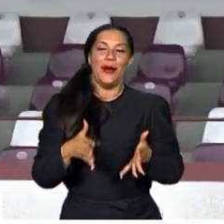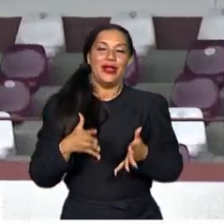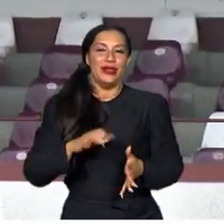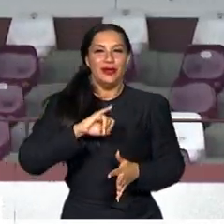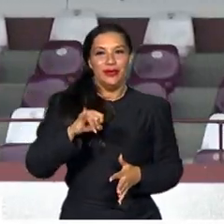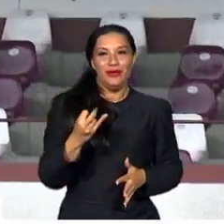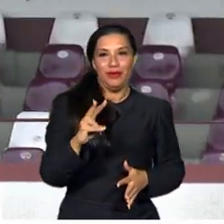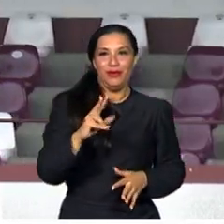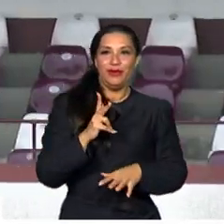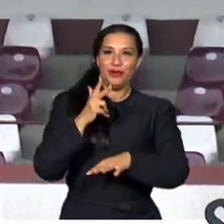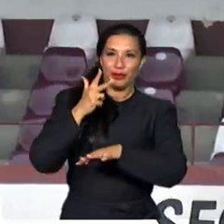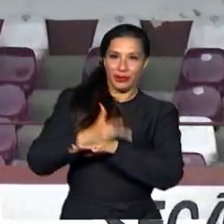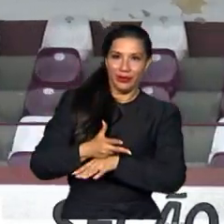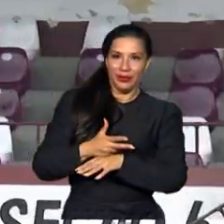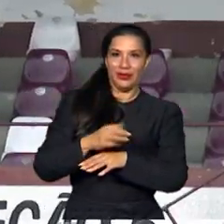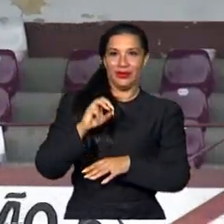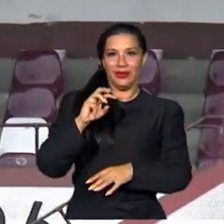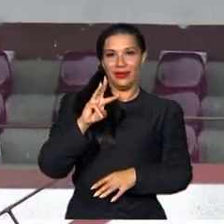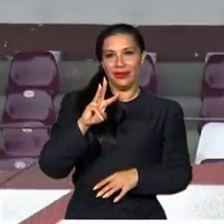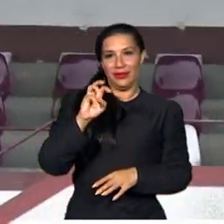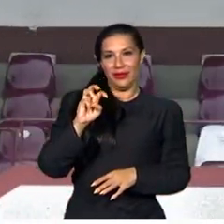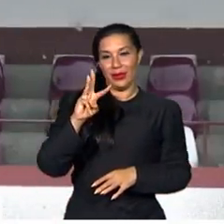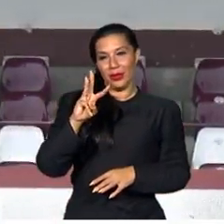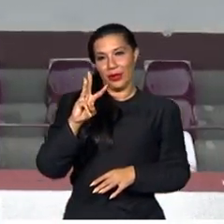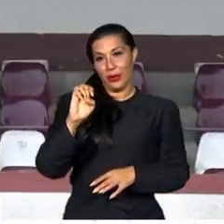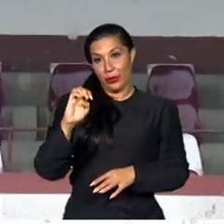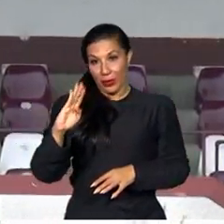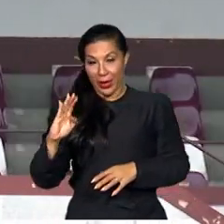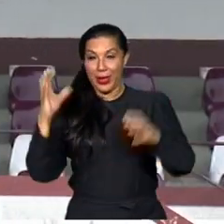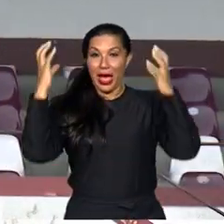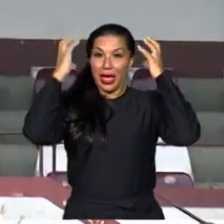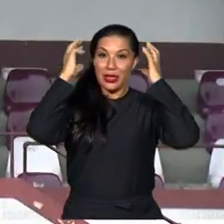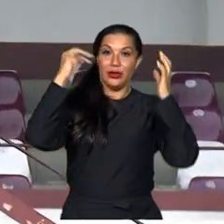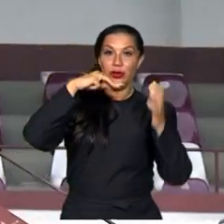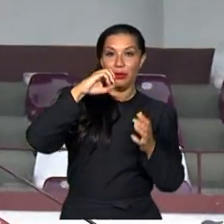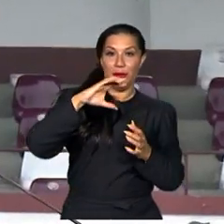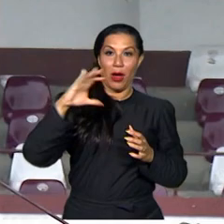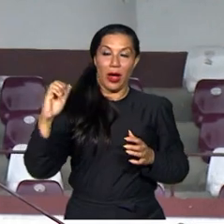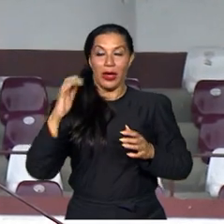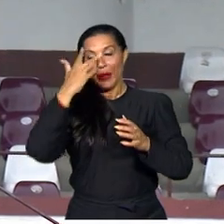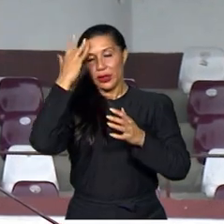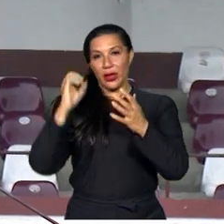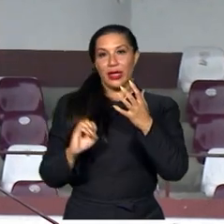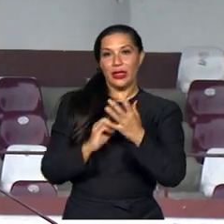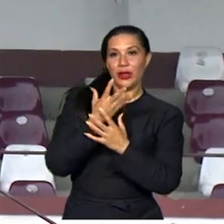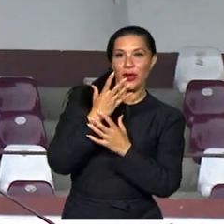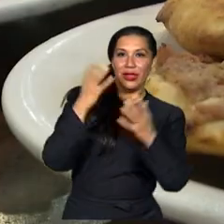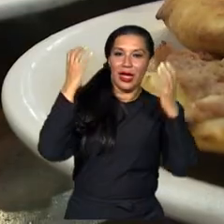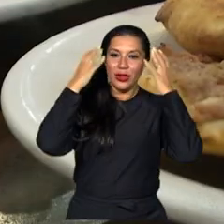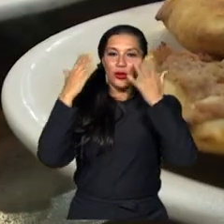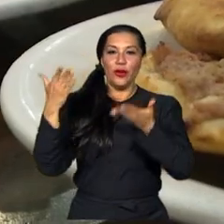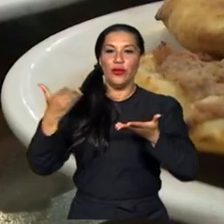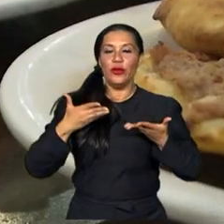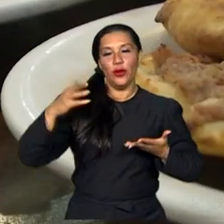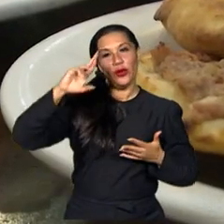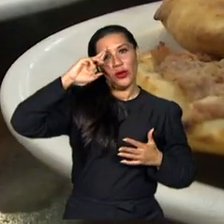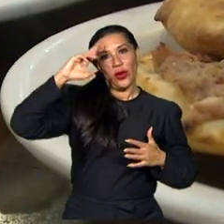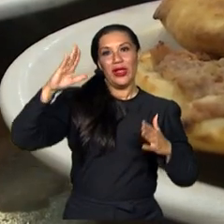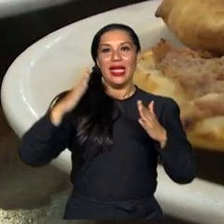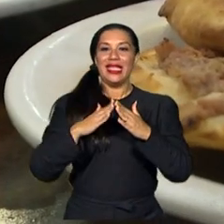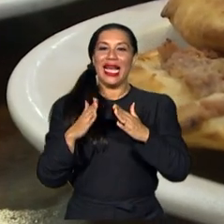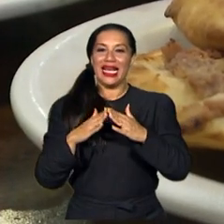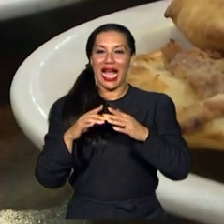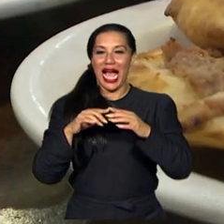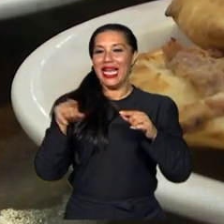Juventus, transmitida pela Web Rádio da Moca, o criador da rádio convidou Celso Abraão, dono da Casa de